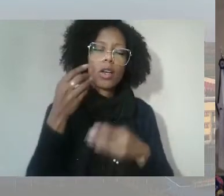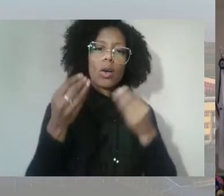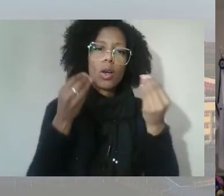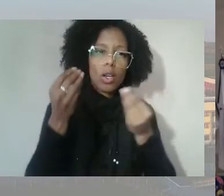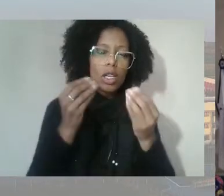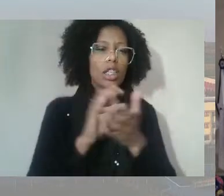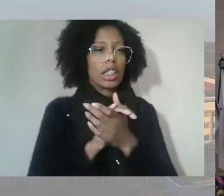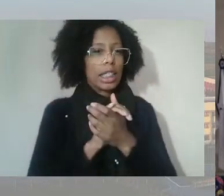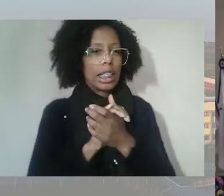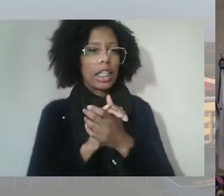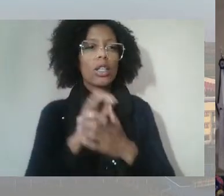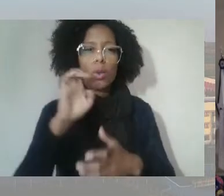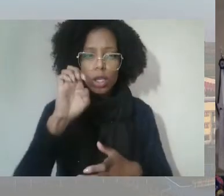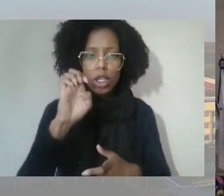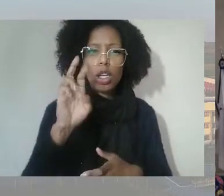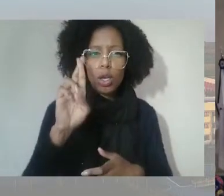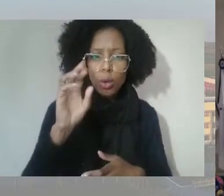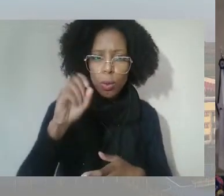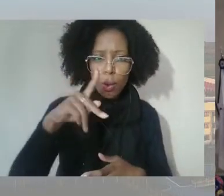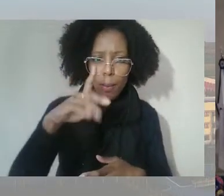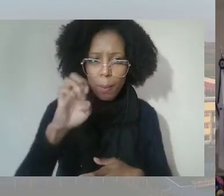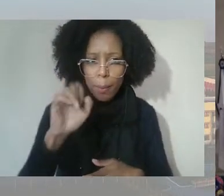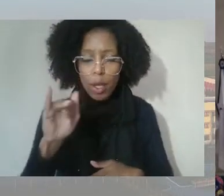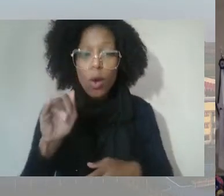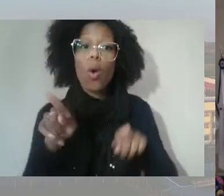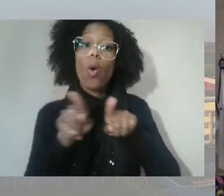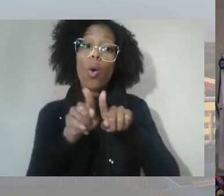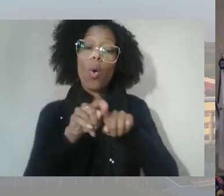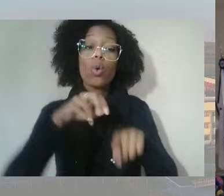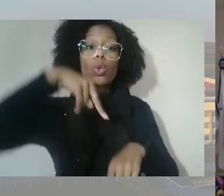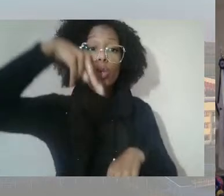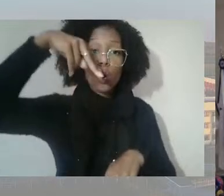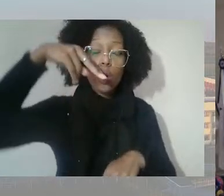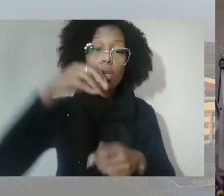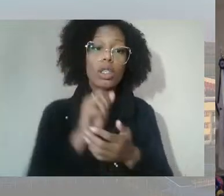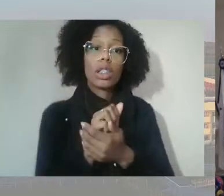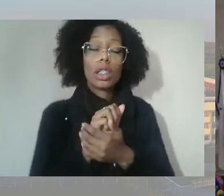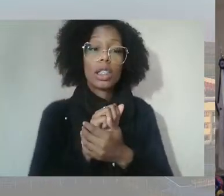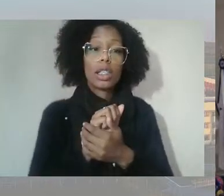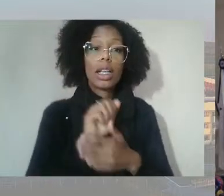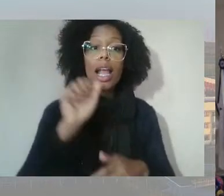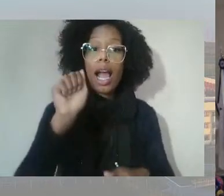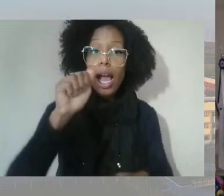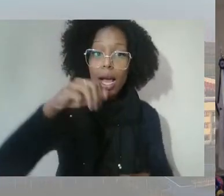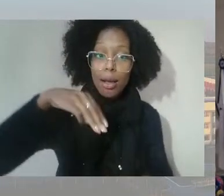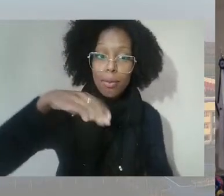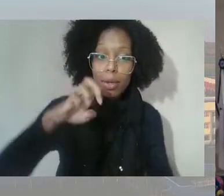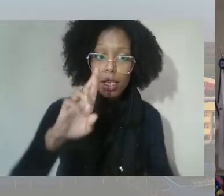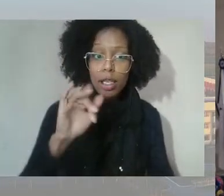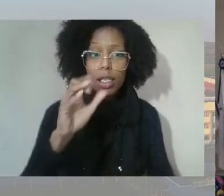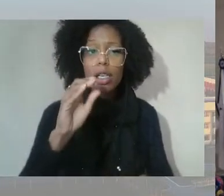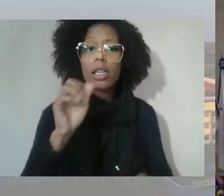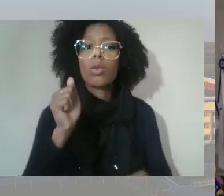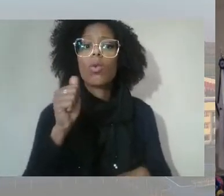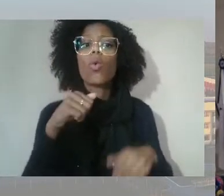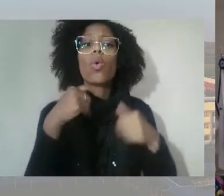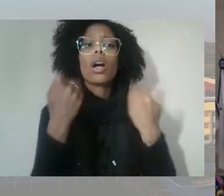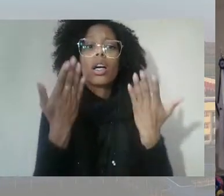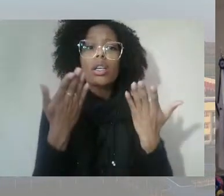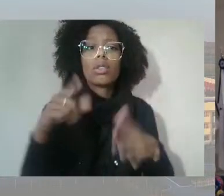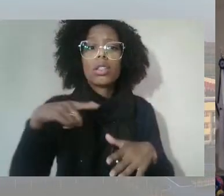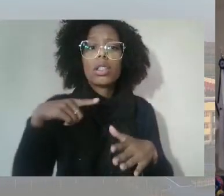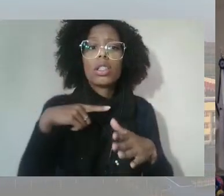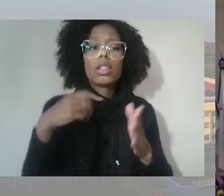europeu ou norte-americano. Quantos? Quantos asiáticos? Quantos